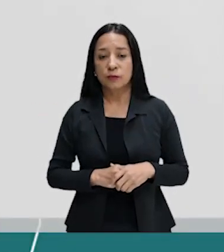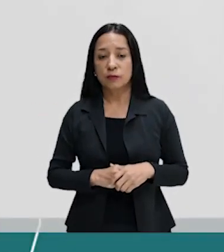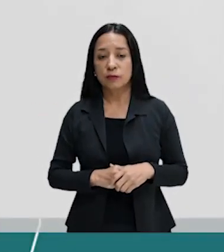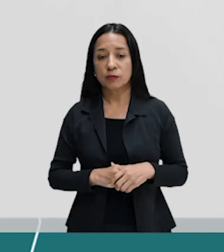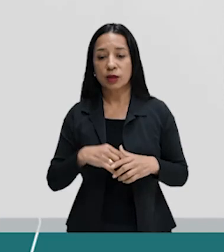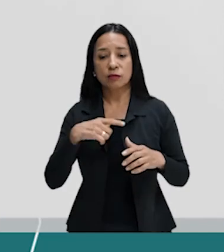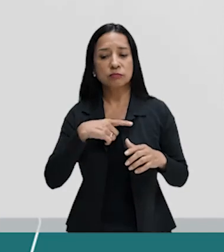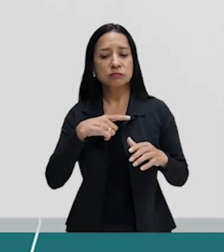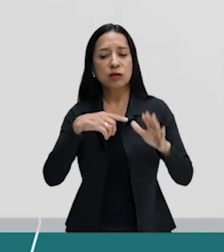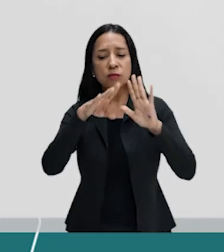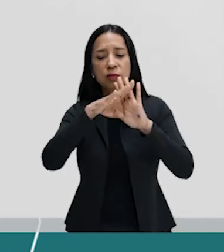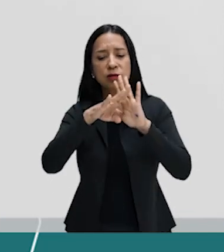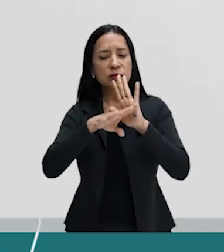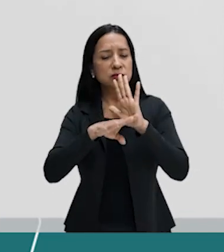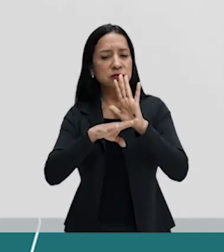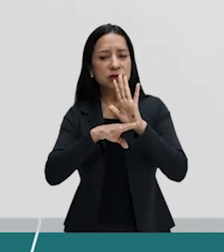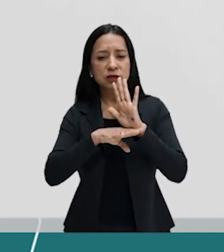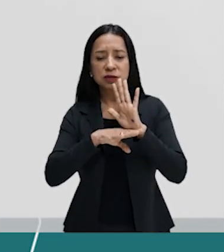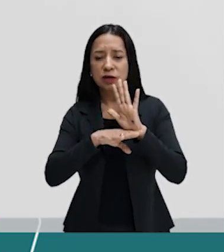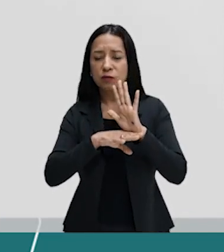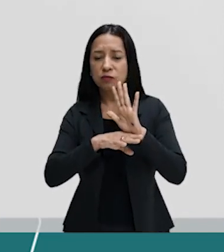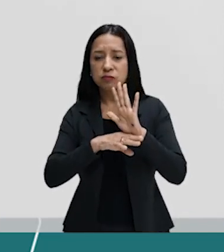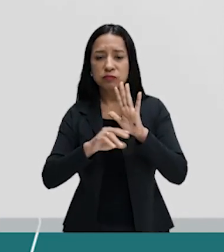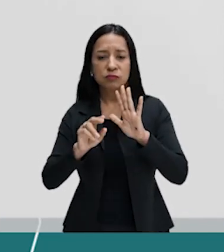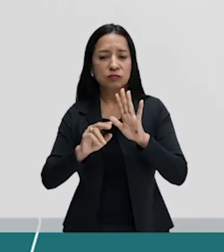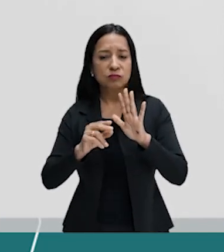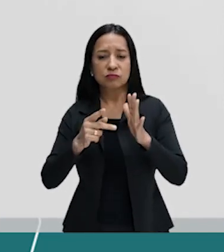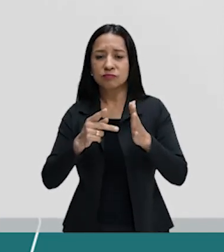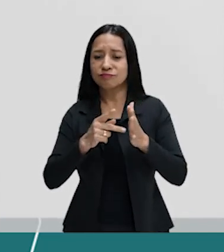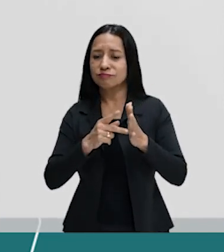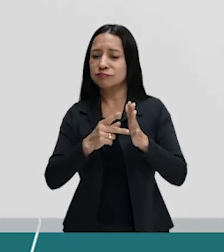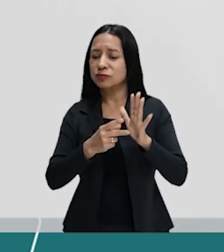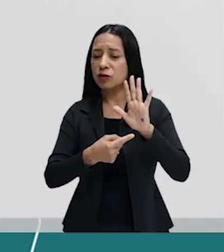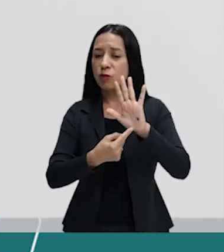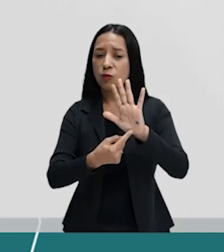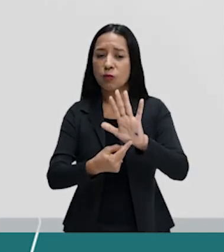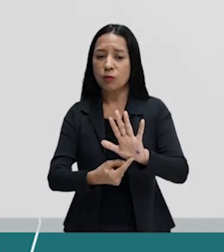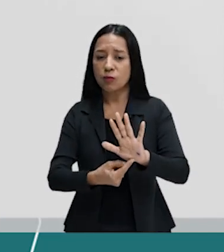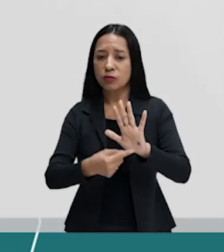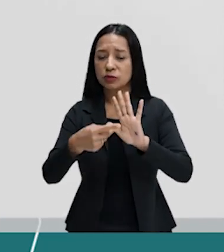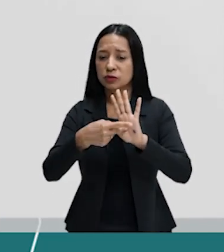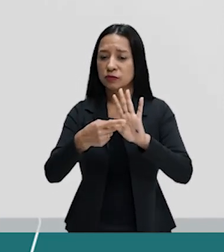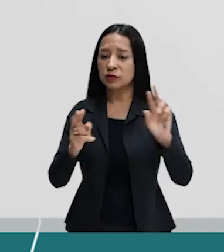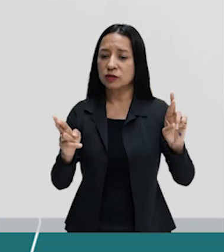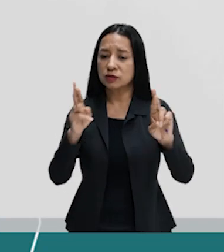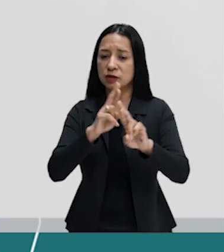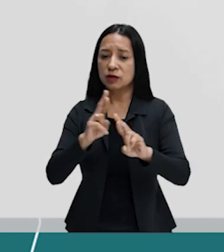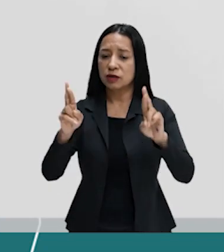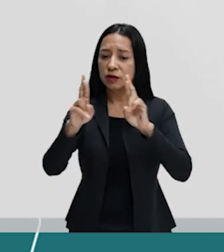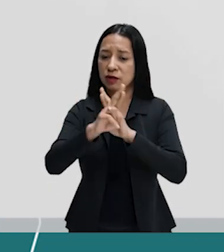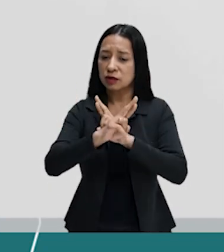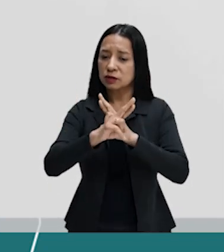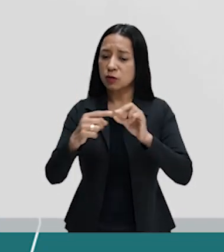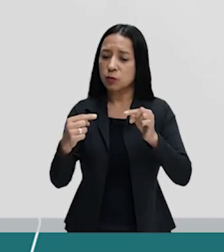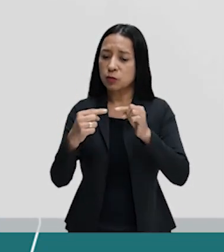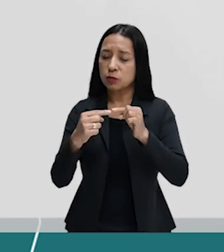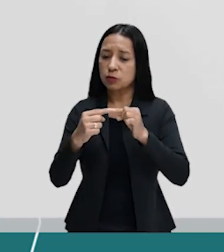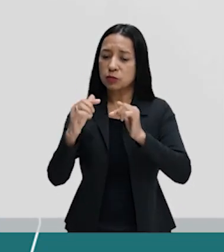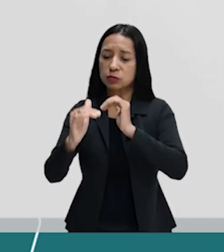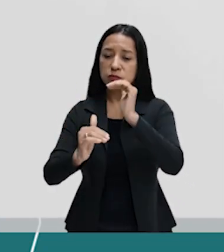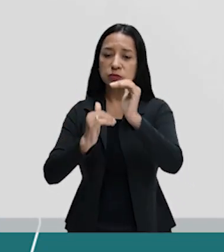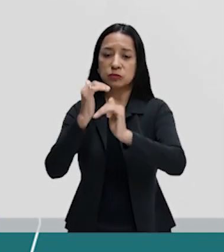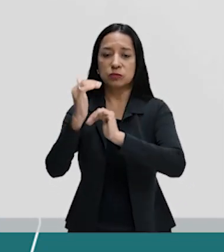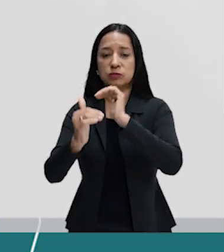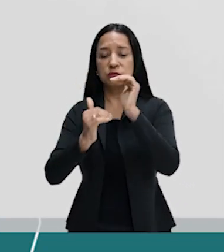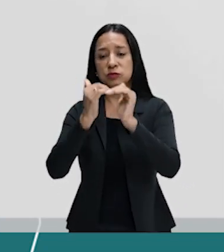bem artificial, ou seja, uma classificação que ela não vai definir a relação de parentesco evolutivo. É a